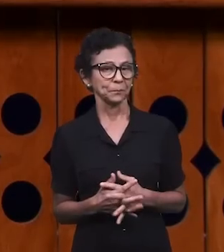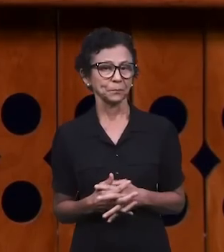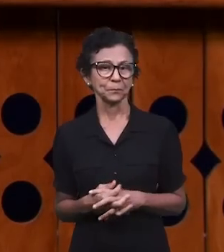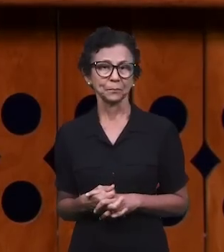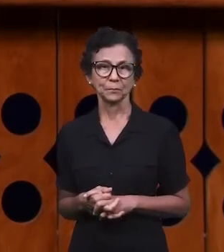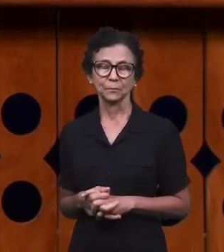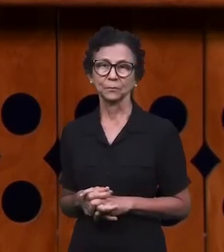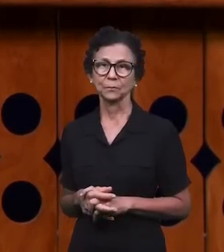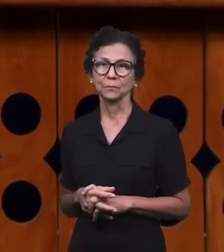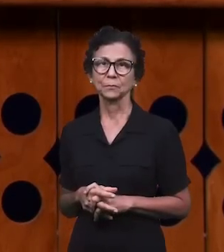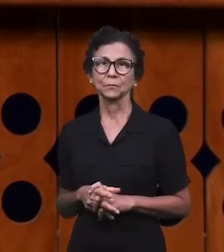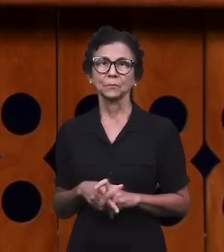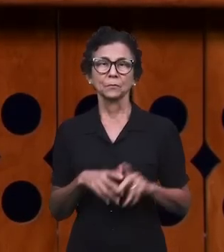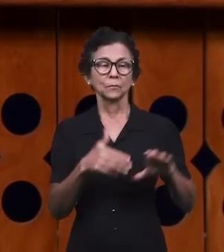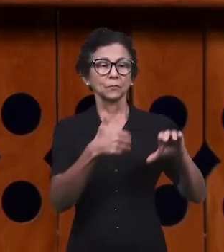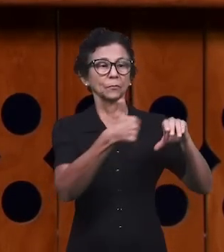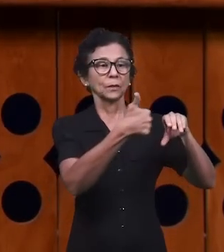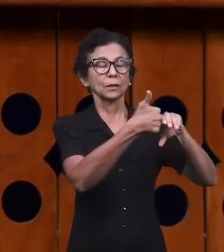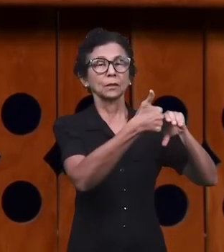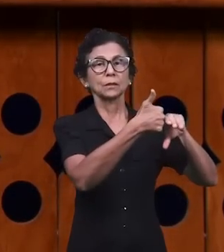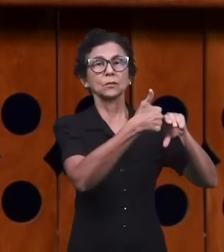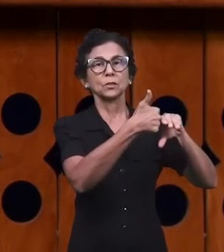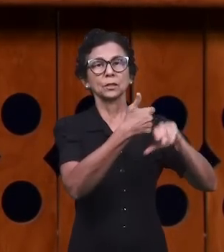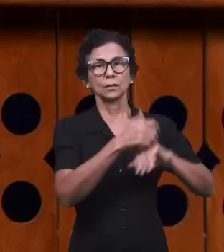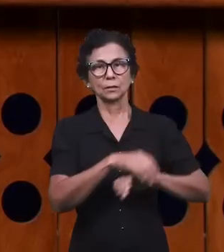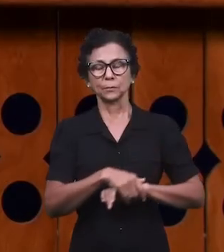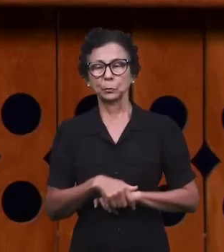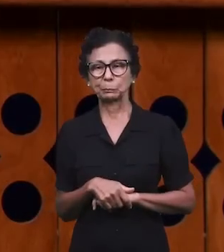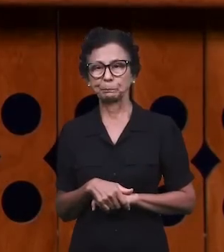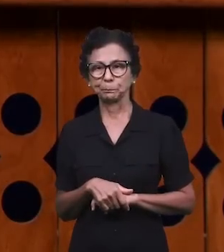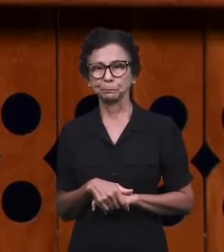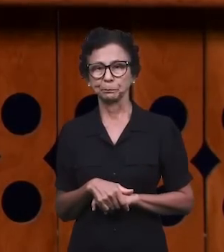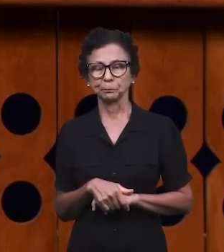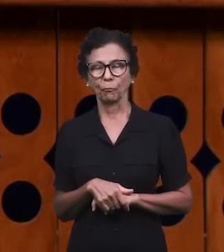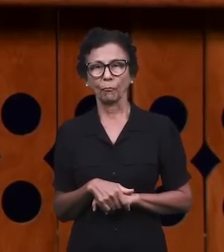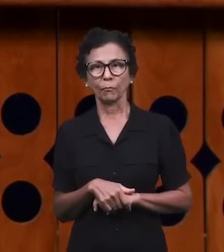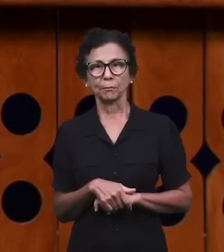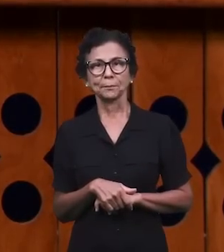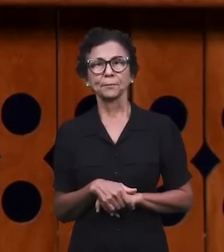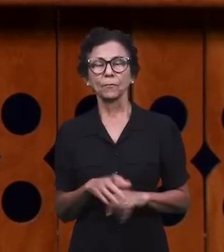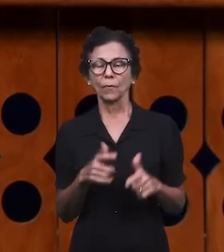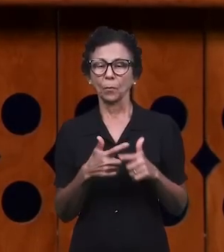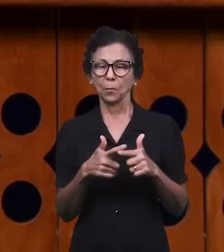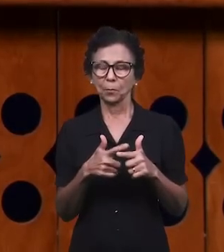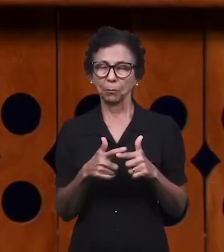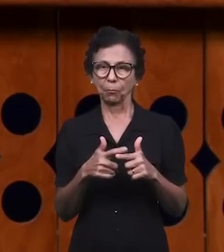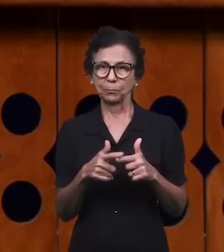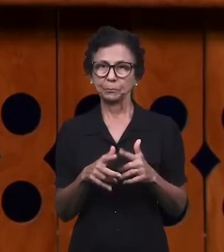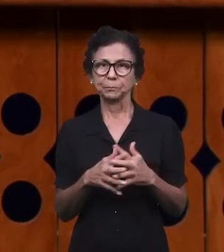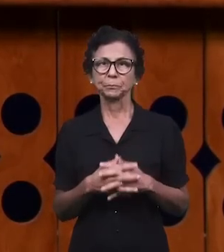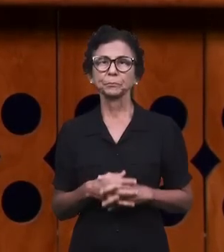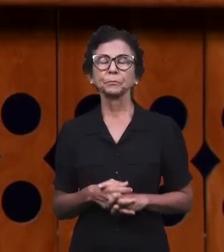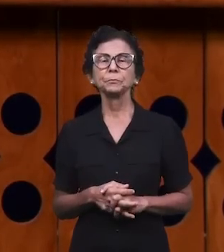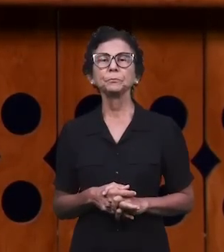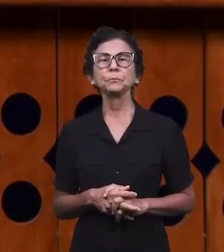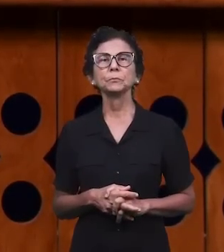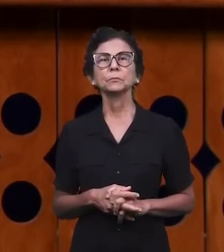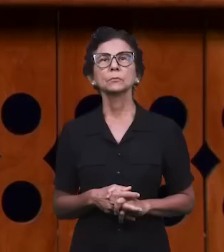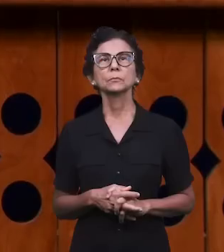o cristianismo, hoje nós temos um problema. Então nós temos que enfrentar isso aqui ainda. Nós temos um